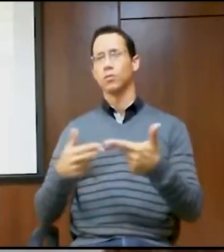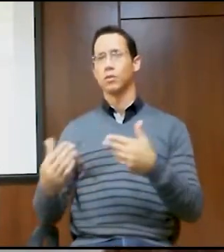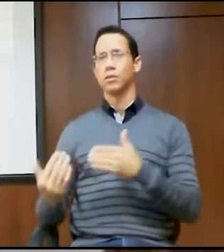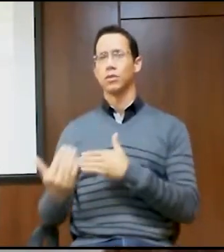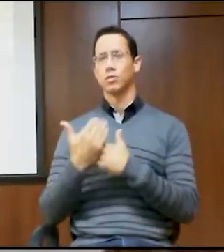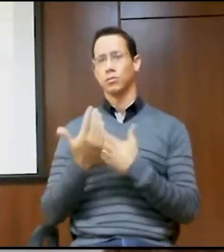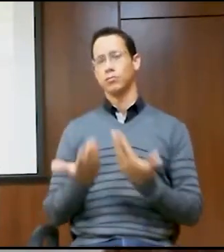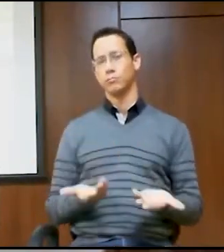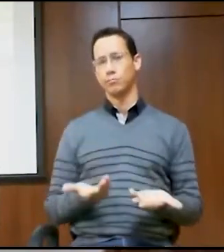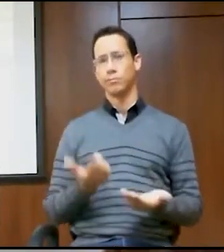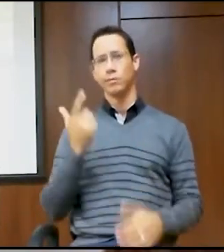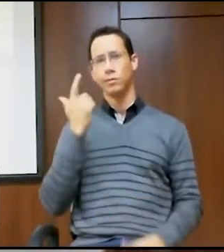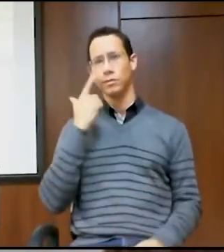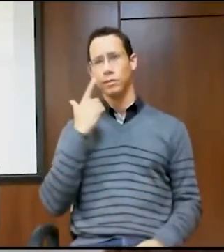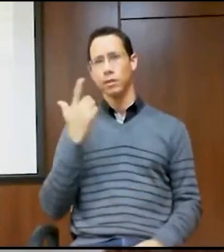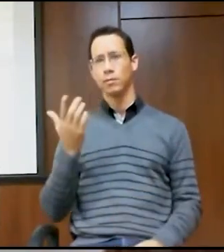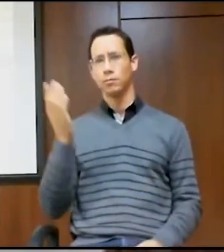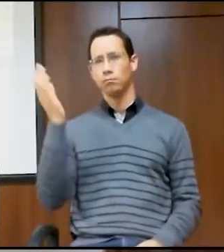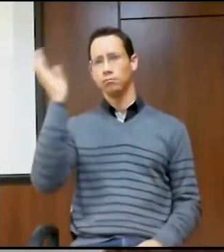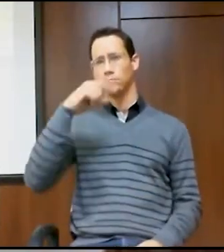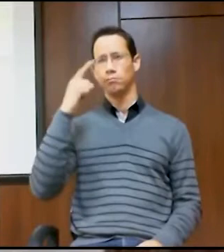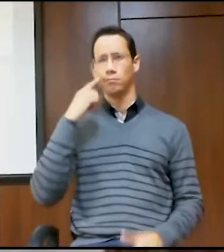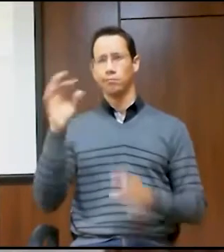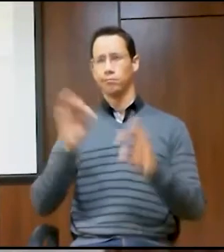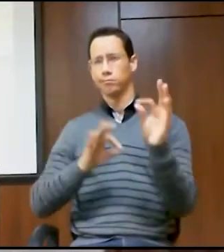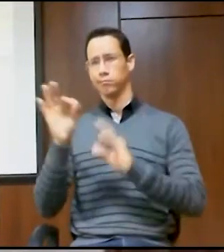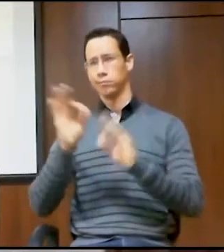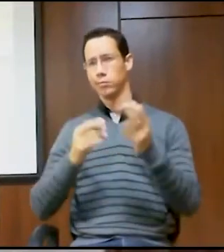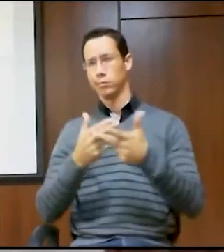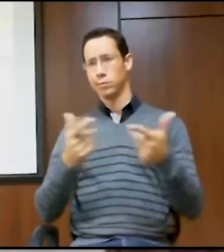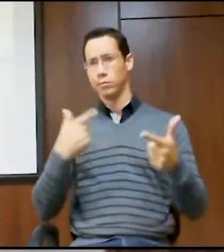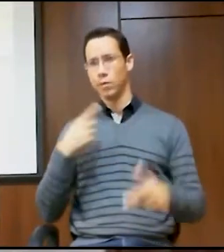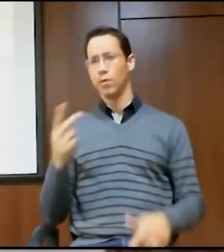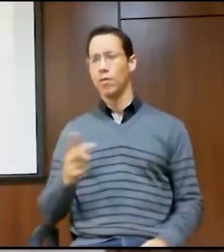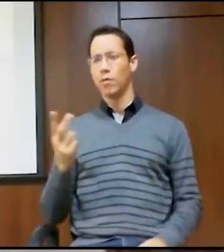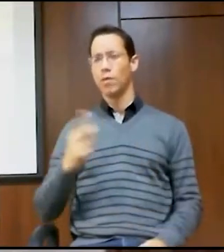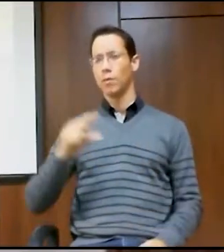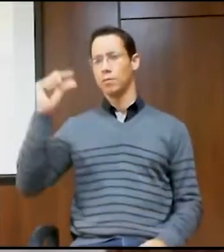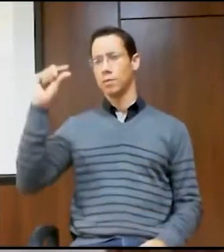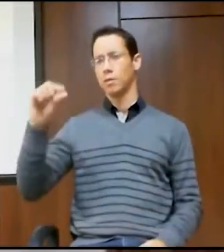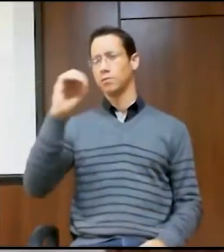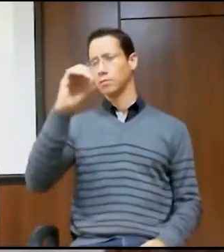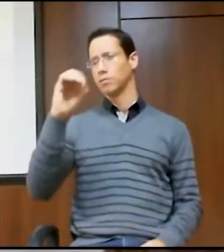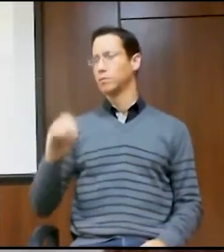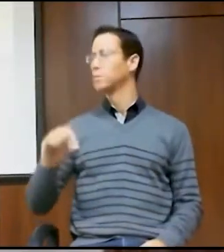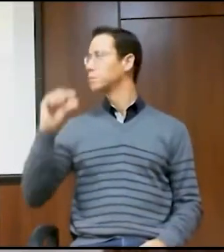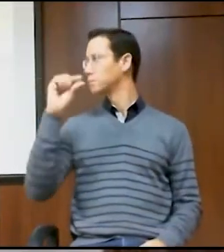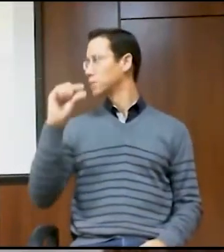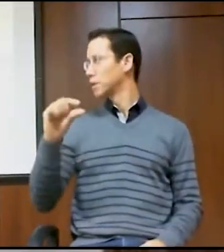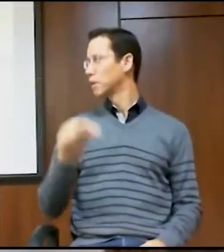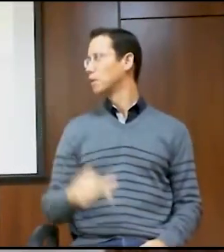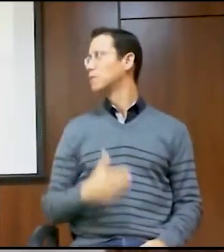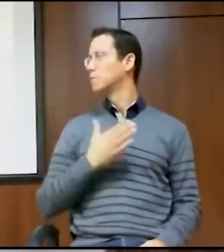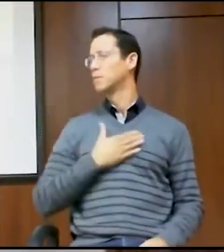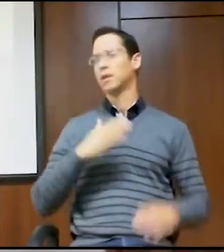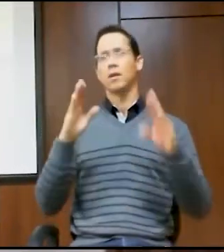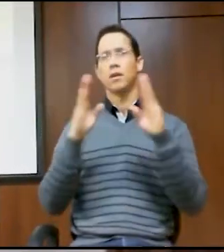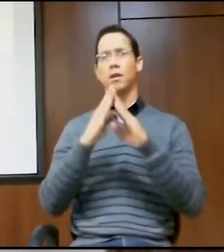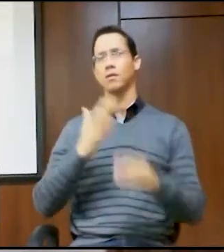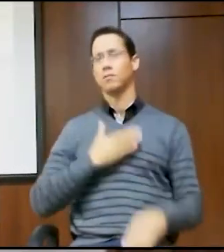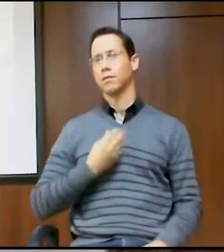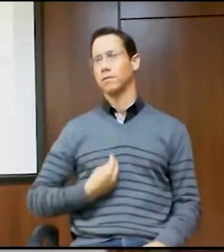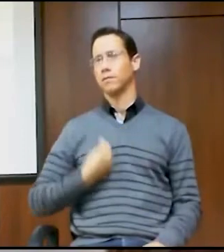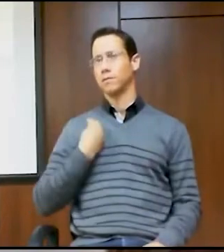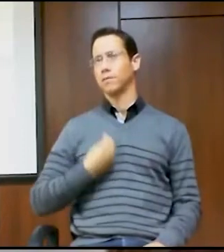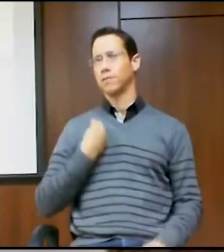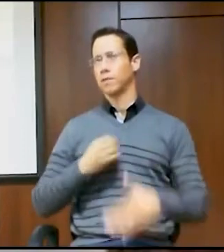perversidade do desenho do Minha Casa Minha Vida, né? Um valor muito pequeno, um percentual muito pequeno por Minha Casa Minha Vida entidades,